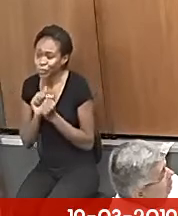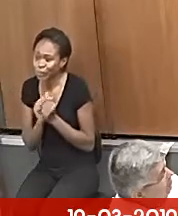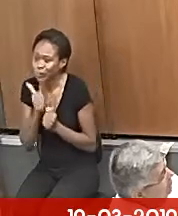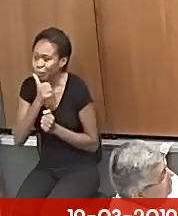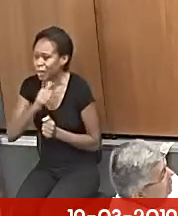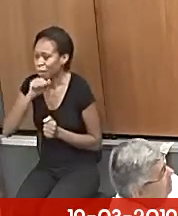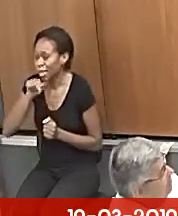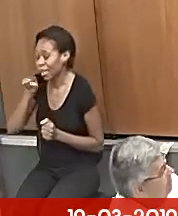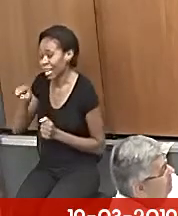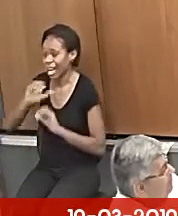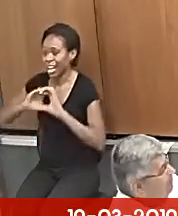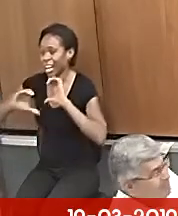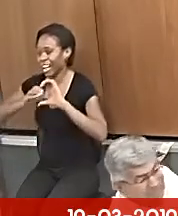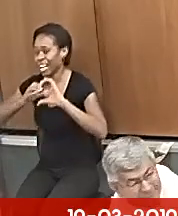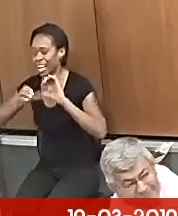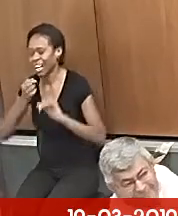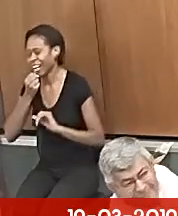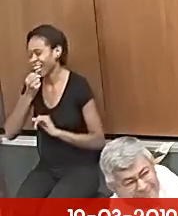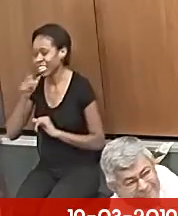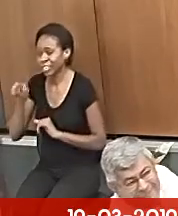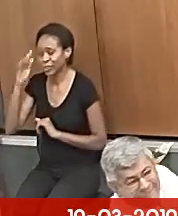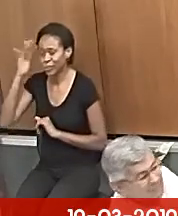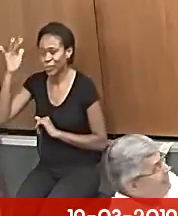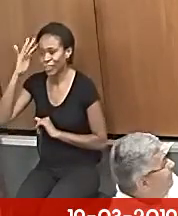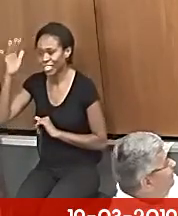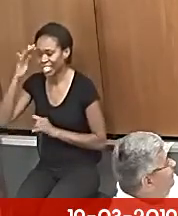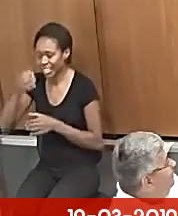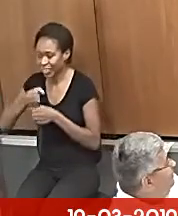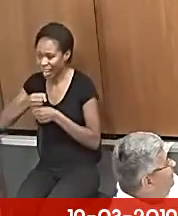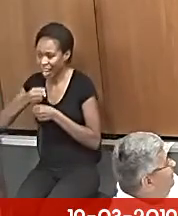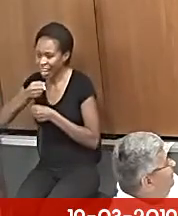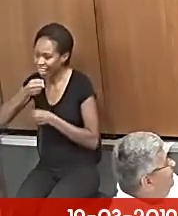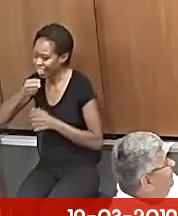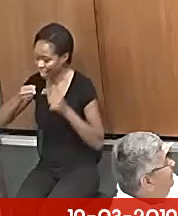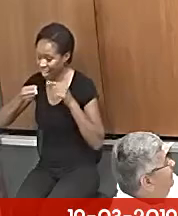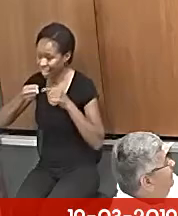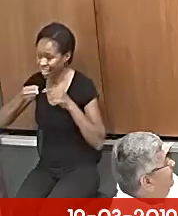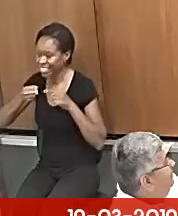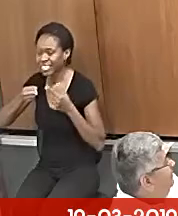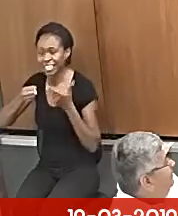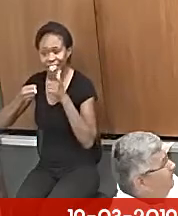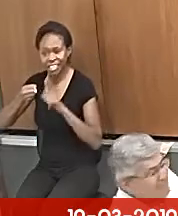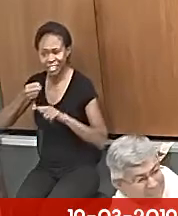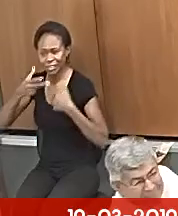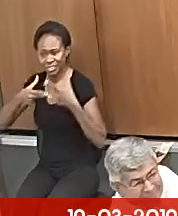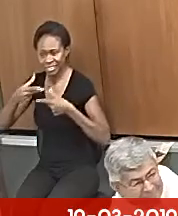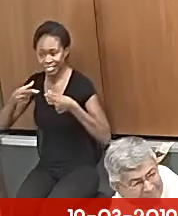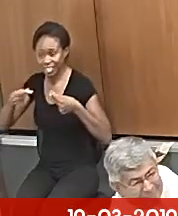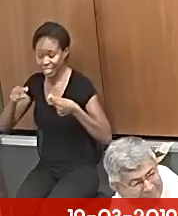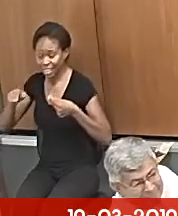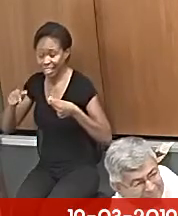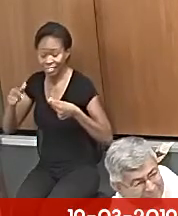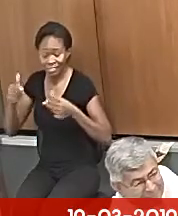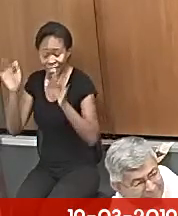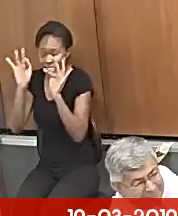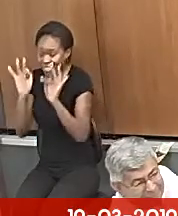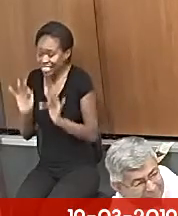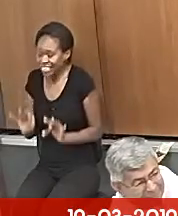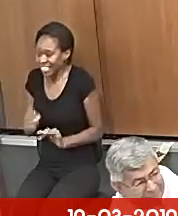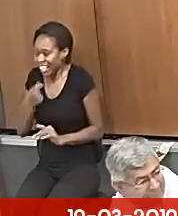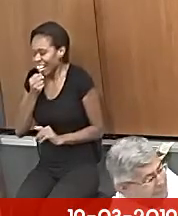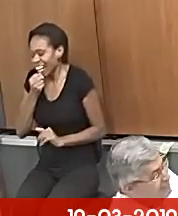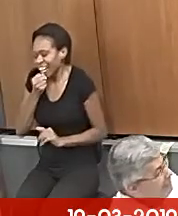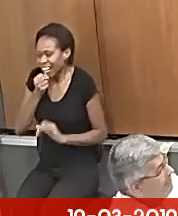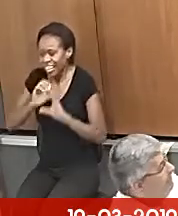é o sonho de ganhar uma caixa aqui no programa que você faz com correios se escreve e arrumo padrinho então eles cantando